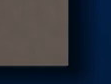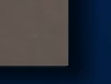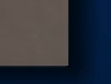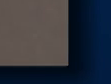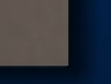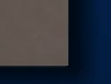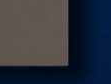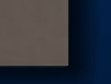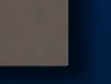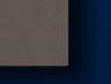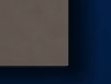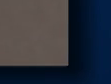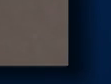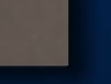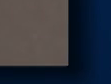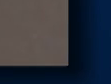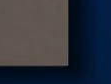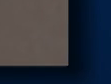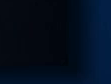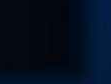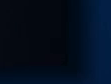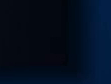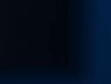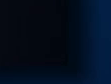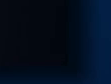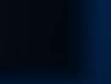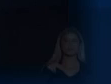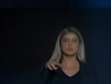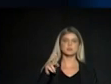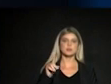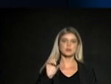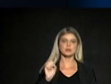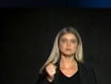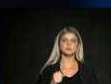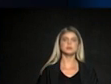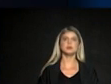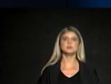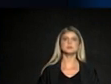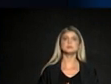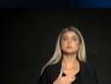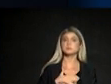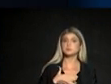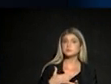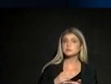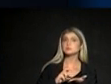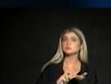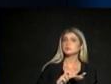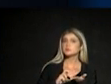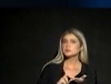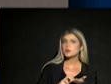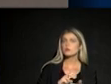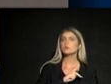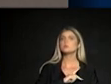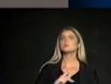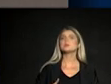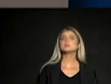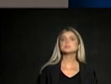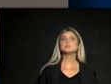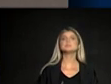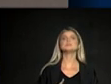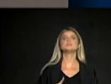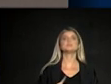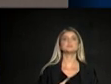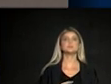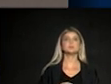Montesano, presidente do BNDES. E encerramos esse bloco da manhã com Roberto Campos, presidente do Banco Central, falando sobre